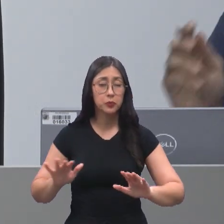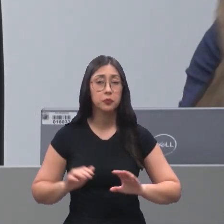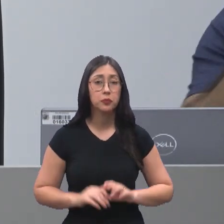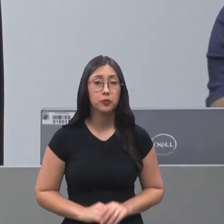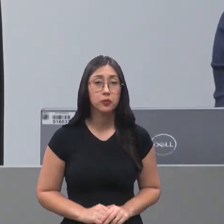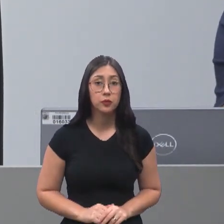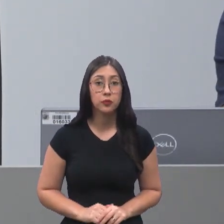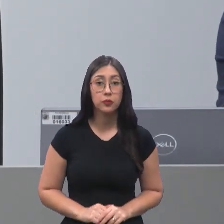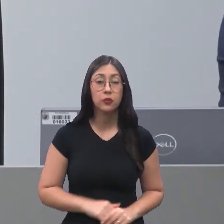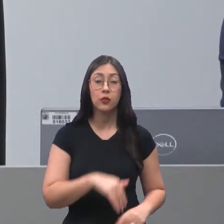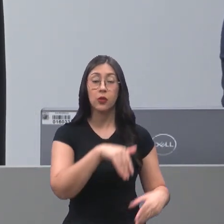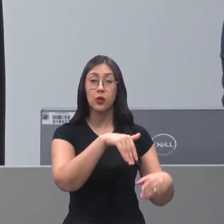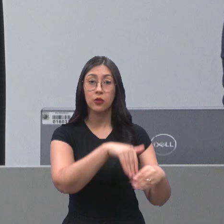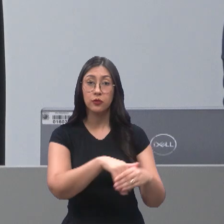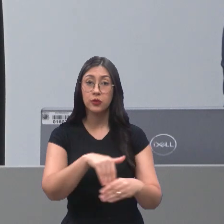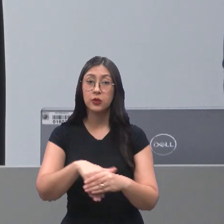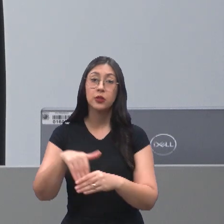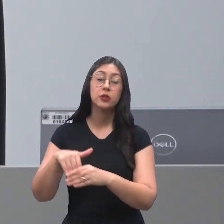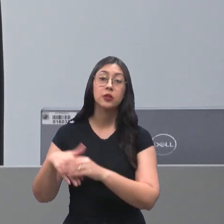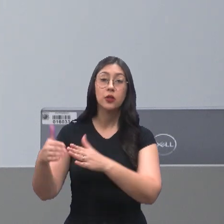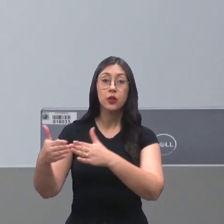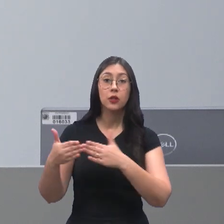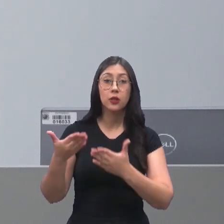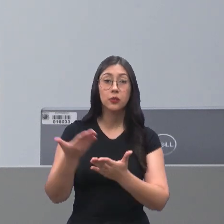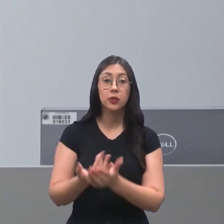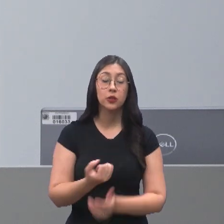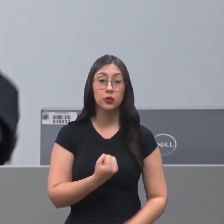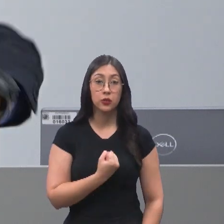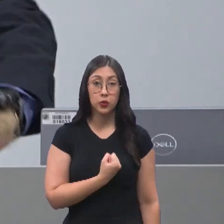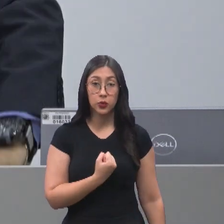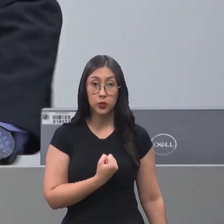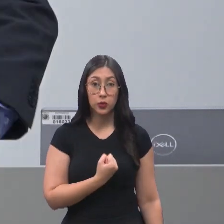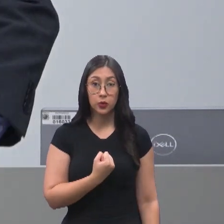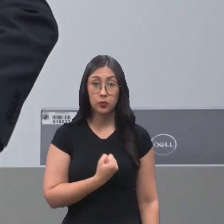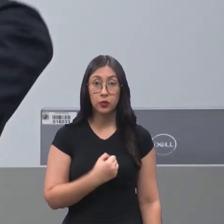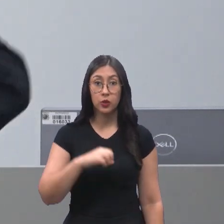Em votação, o requerimento de número